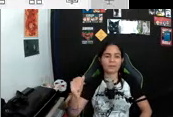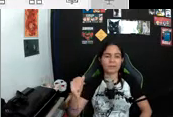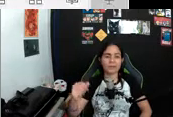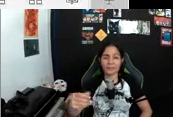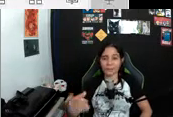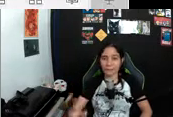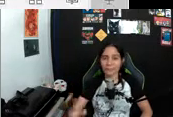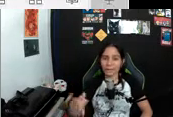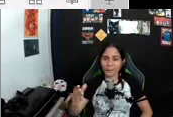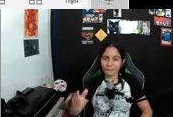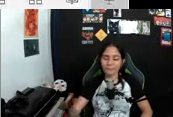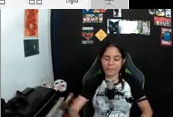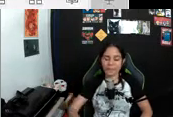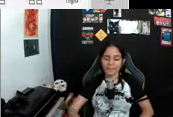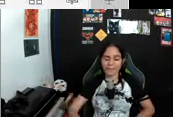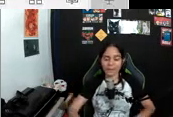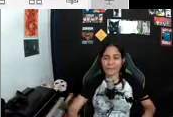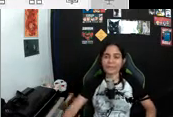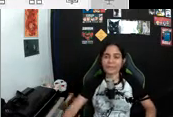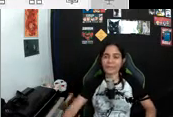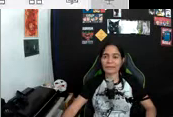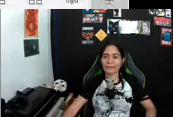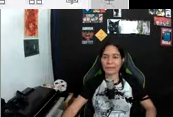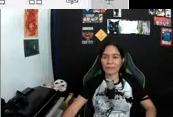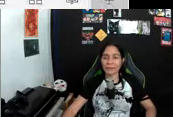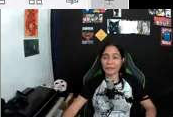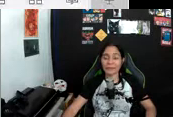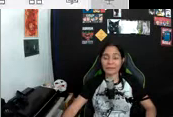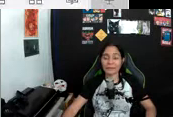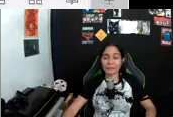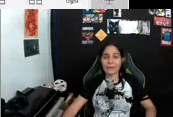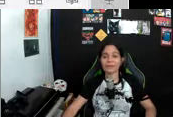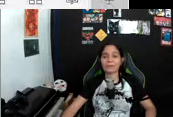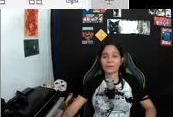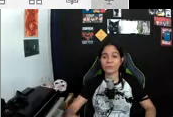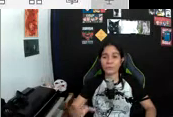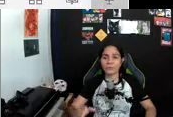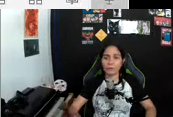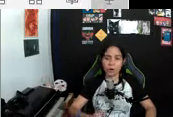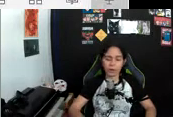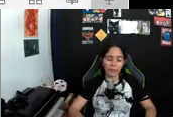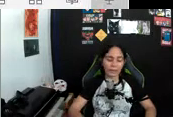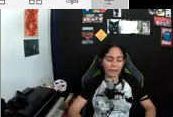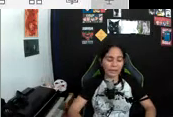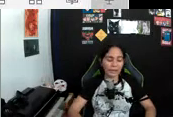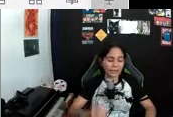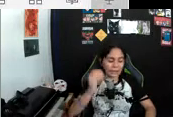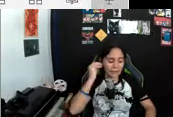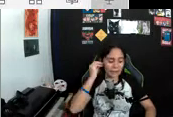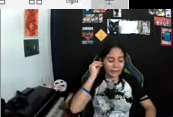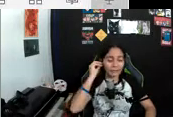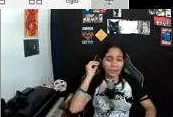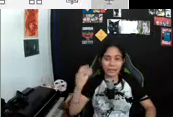atividades que vocês forem fazer, também devem estar trazendo esse esclarecimento de forma